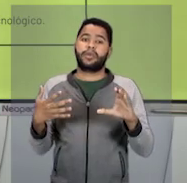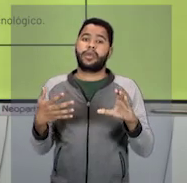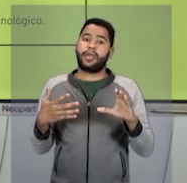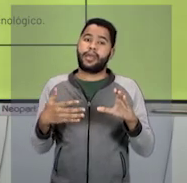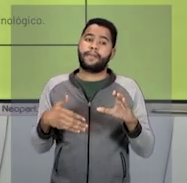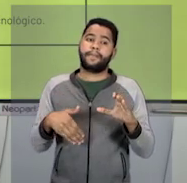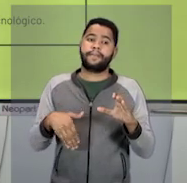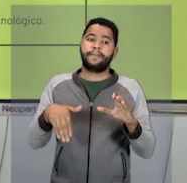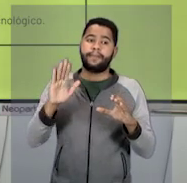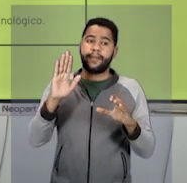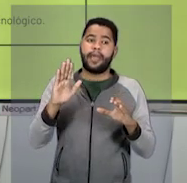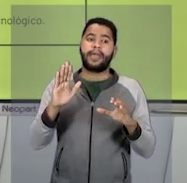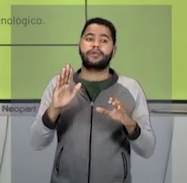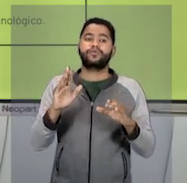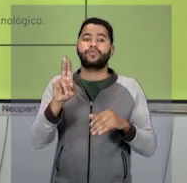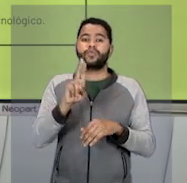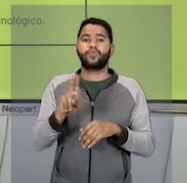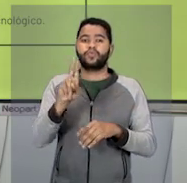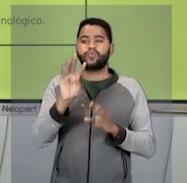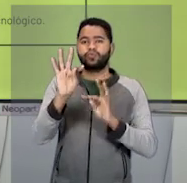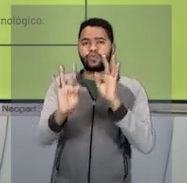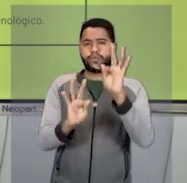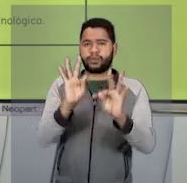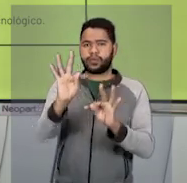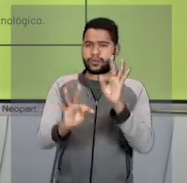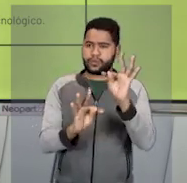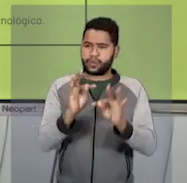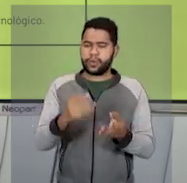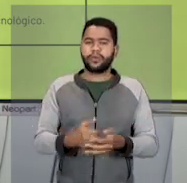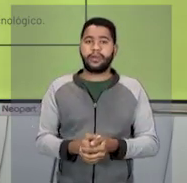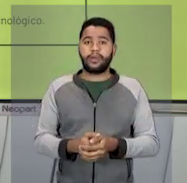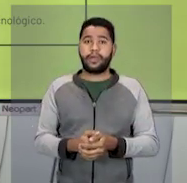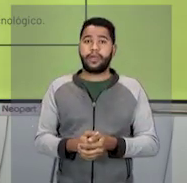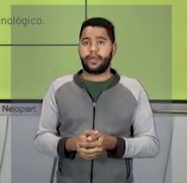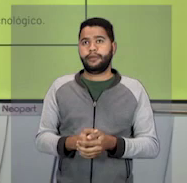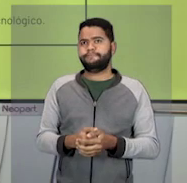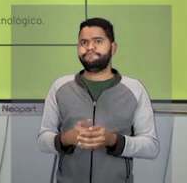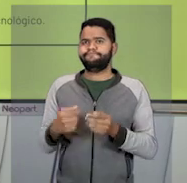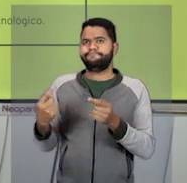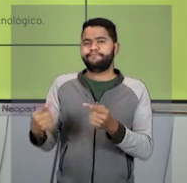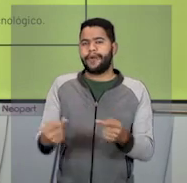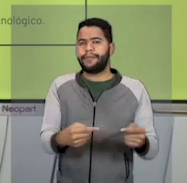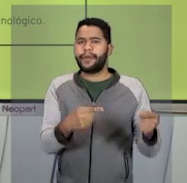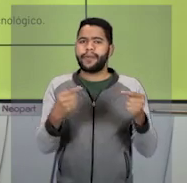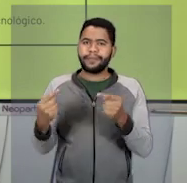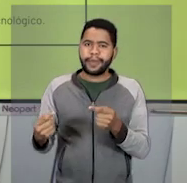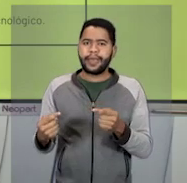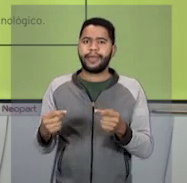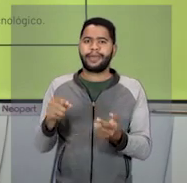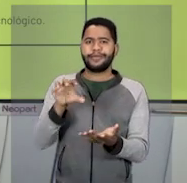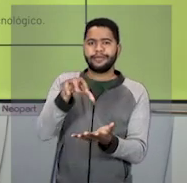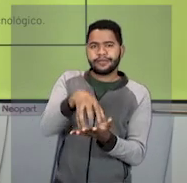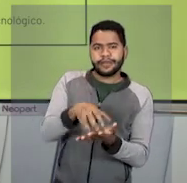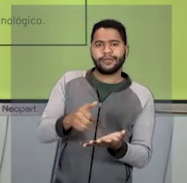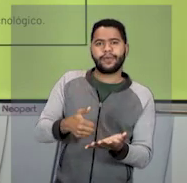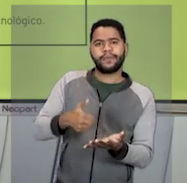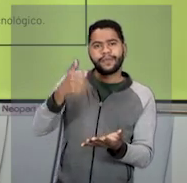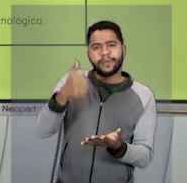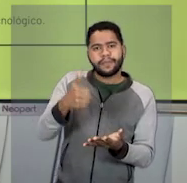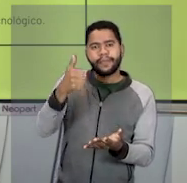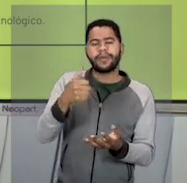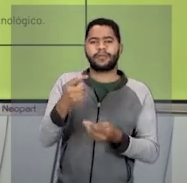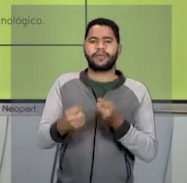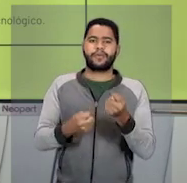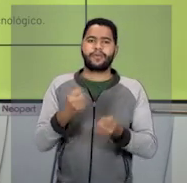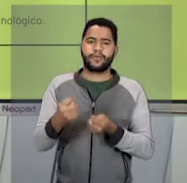emprego tecnológico. Então, são questões muito debatidas em relação a essa questão do setor primário da economia no